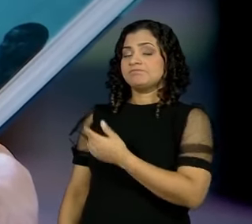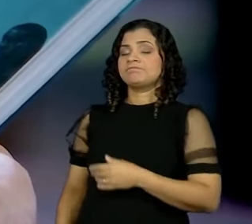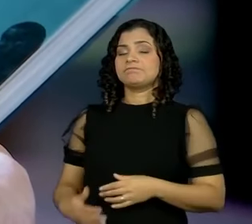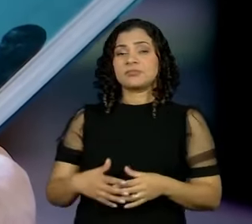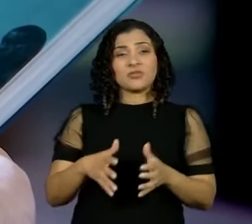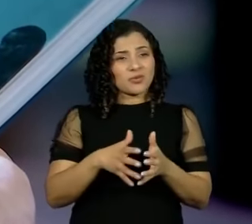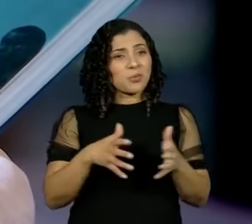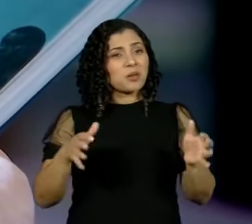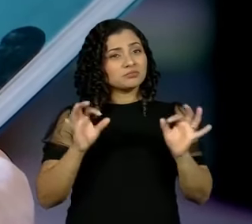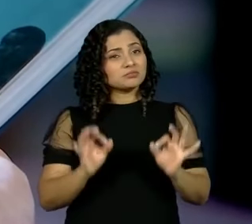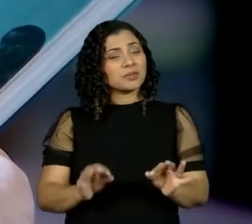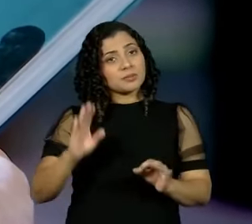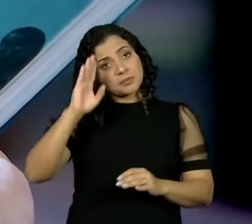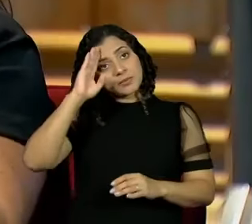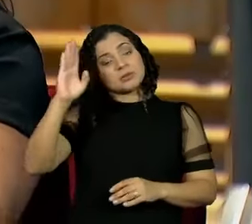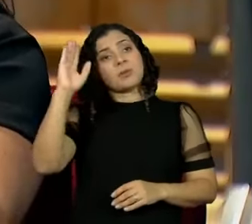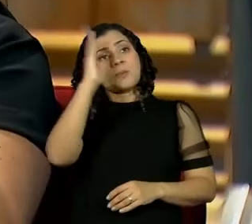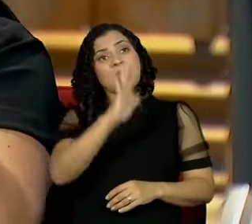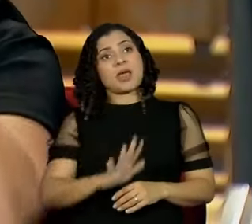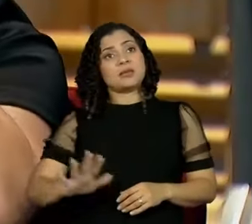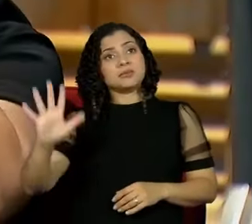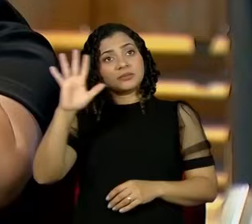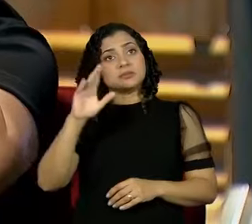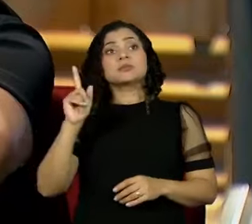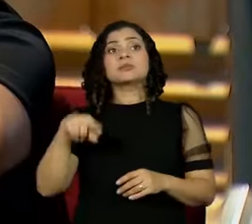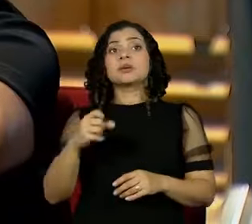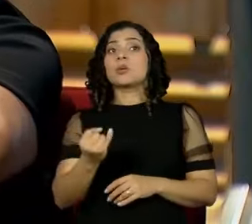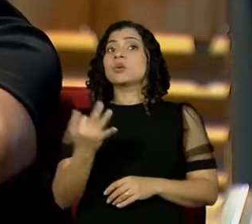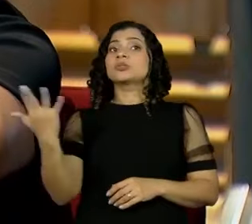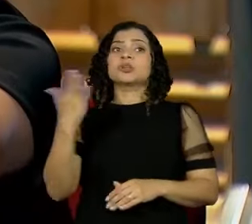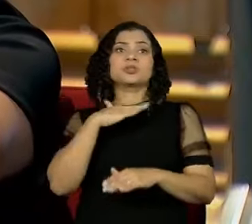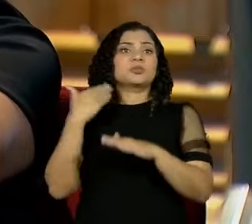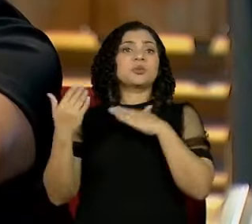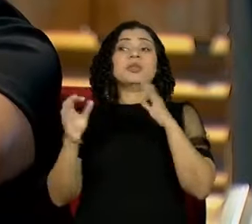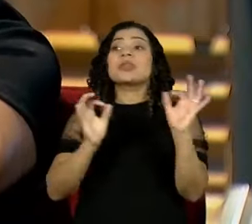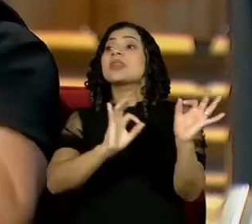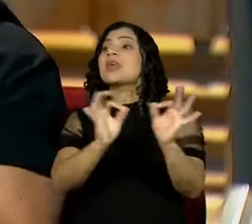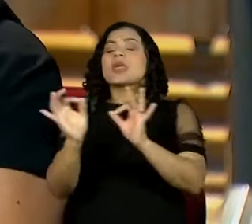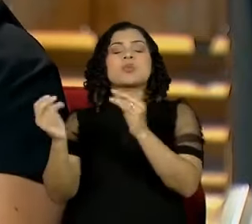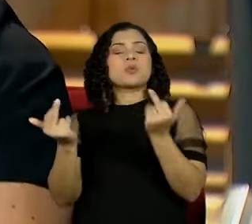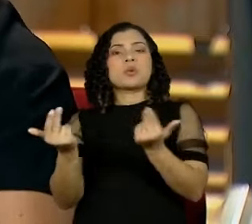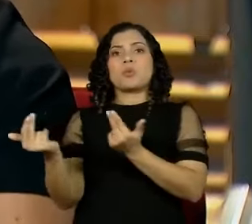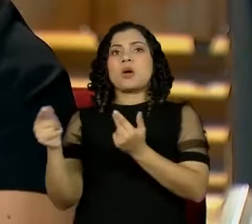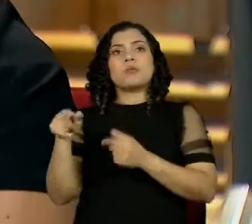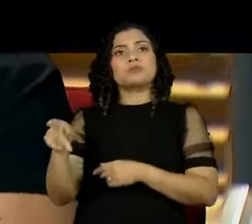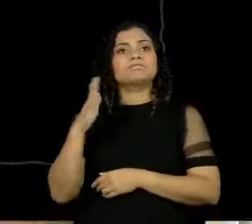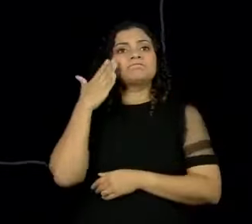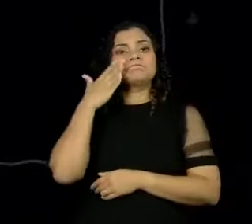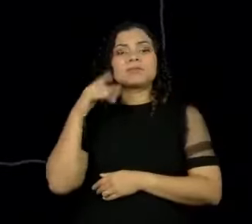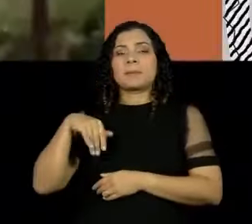né É foi o maior e principalmente em relação ao número de mortes nenhum nenhum chegou a a tantos mortos